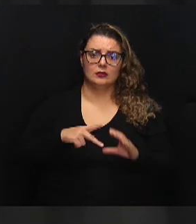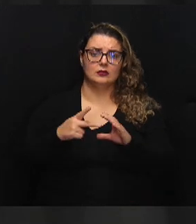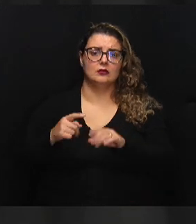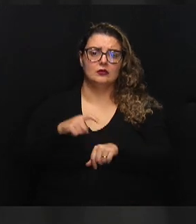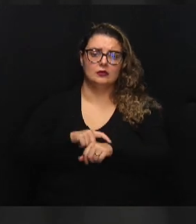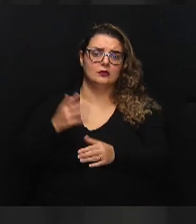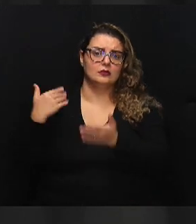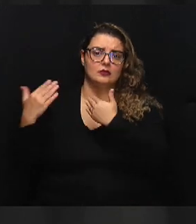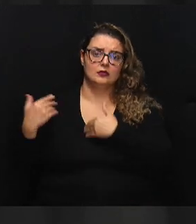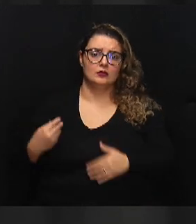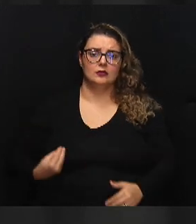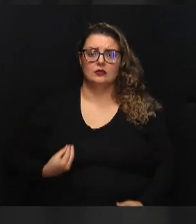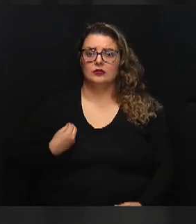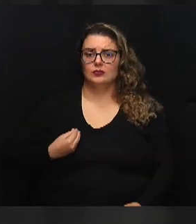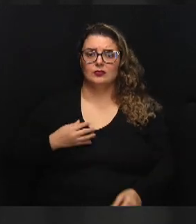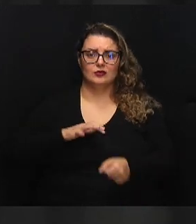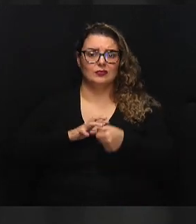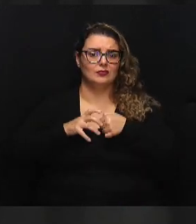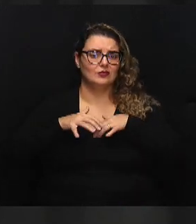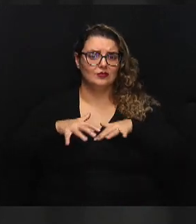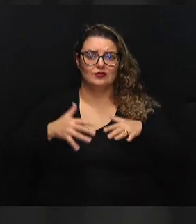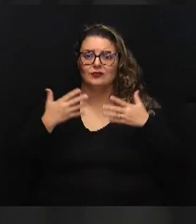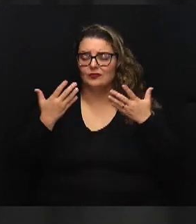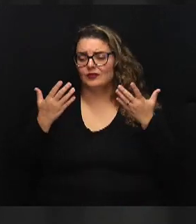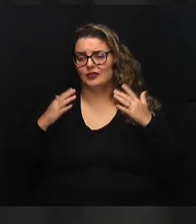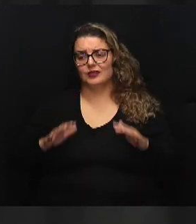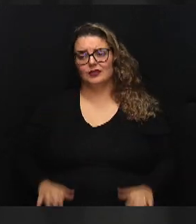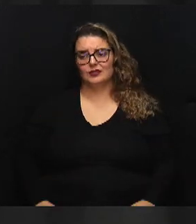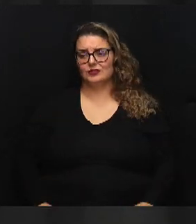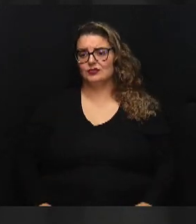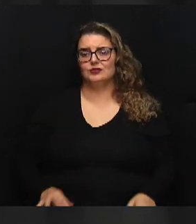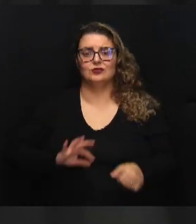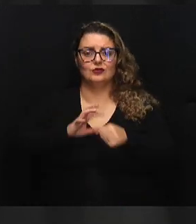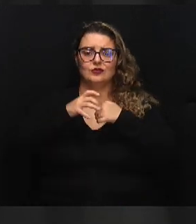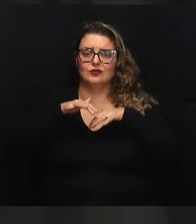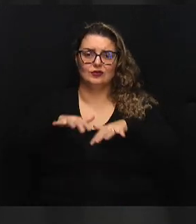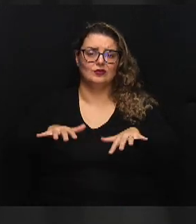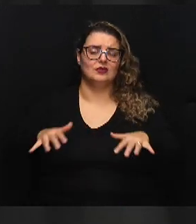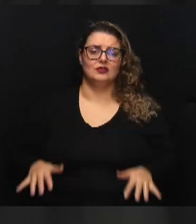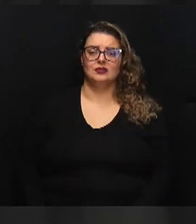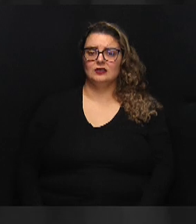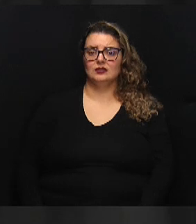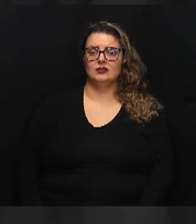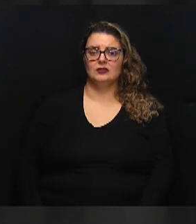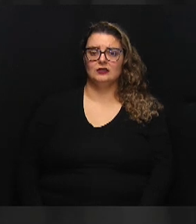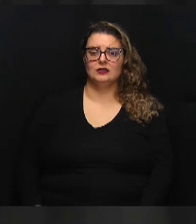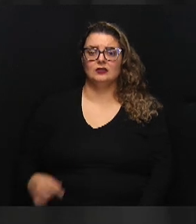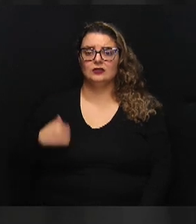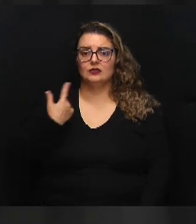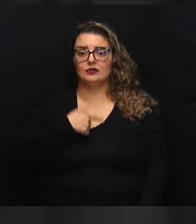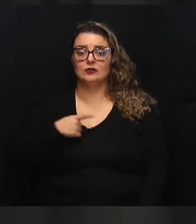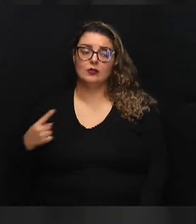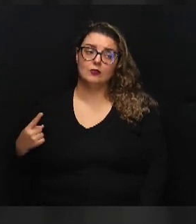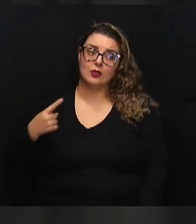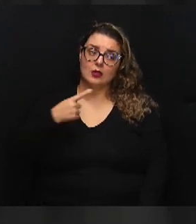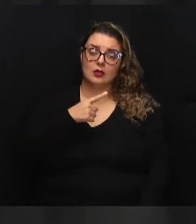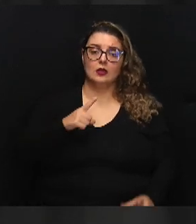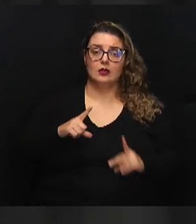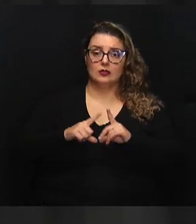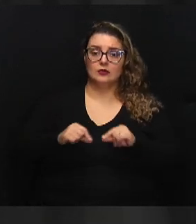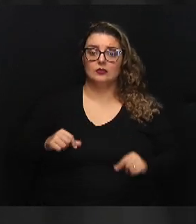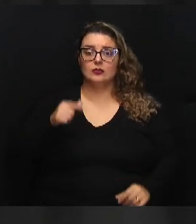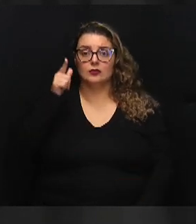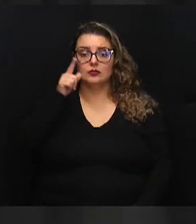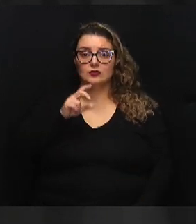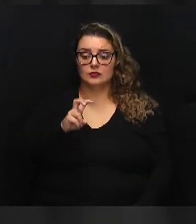momento. Nós estávamos vivendo uma pandemia, gente, do Covid-19. Nós fomos em Brasília, nós conseguimos 50 leitos